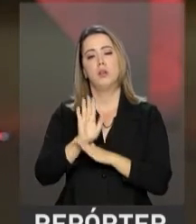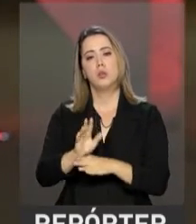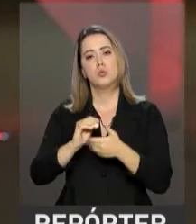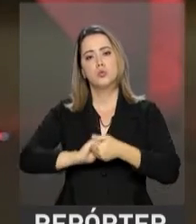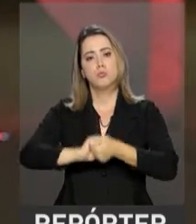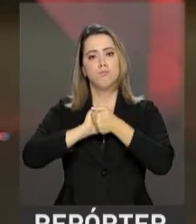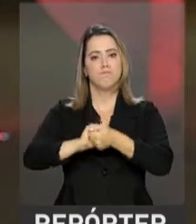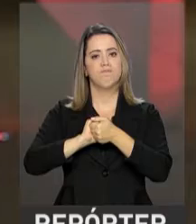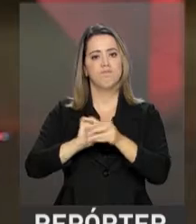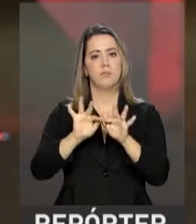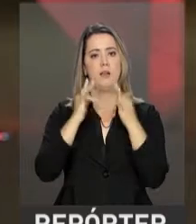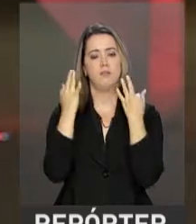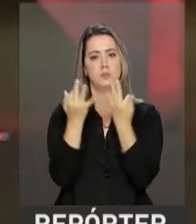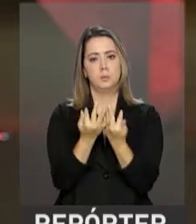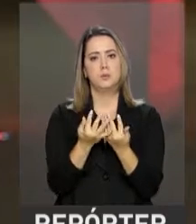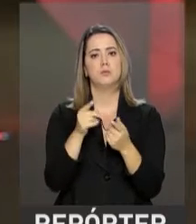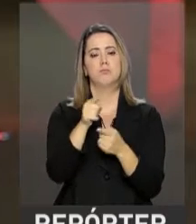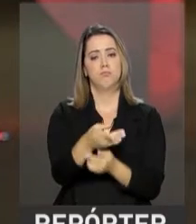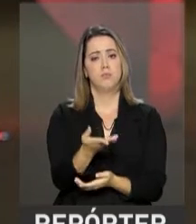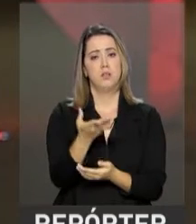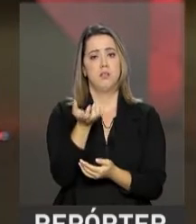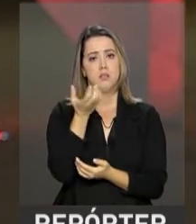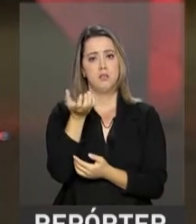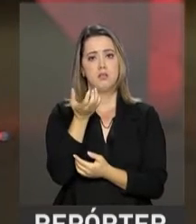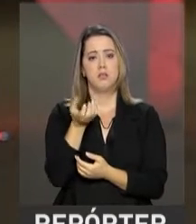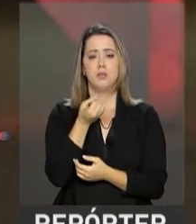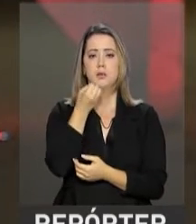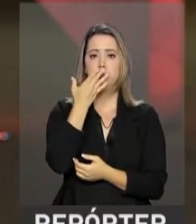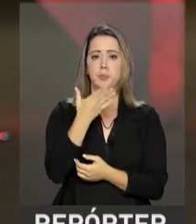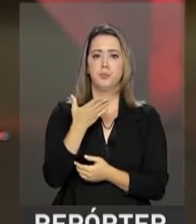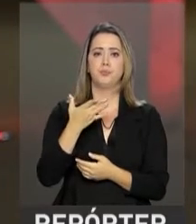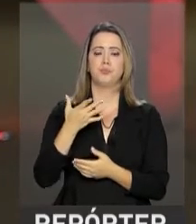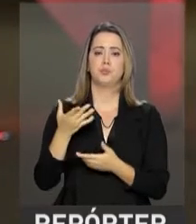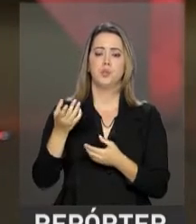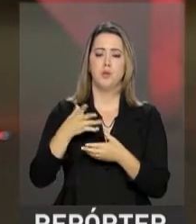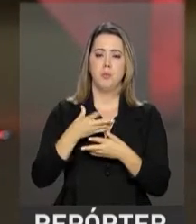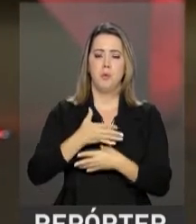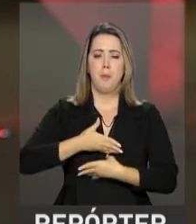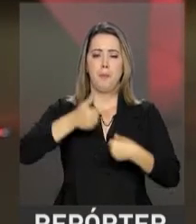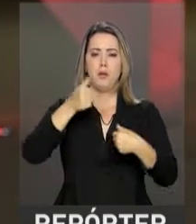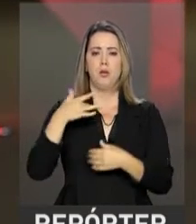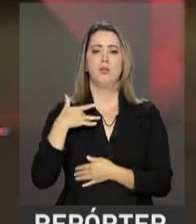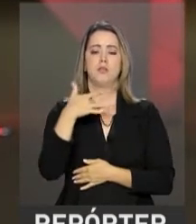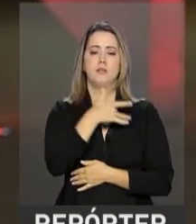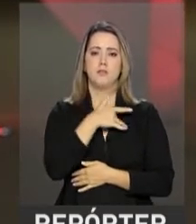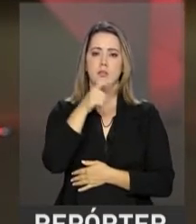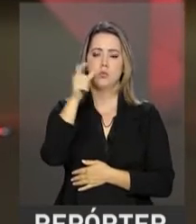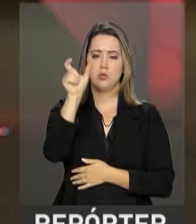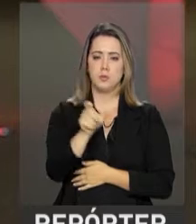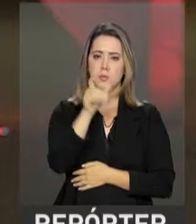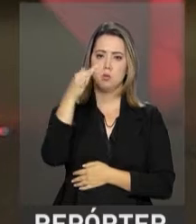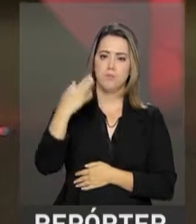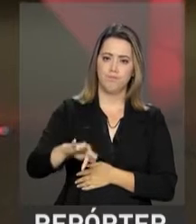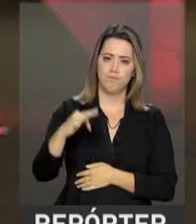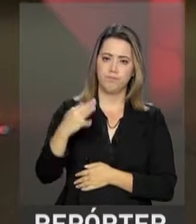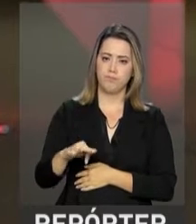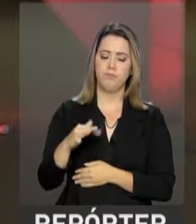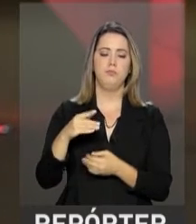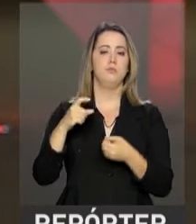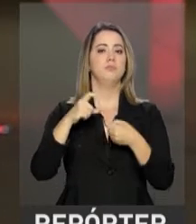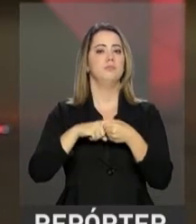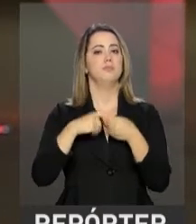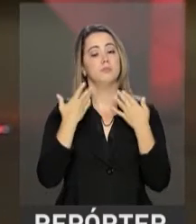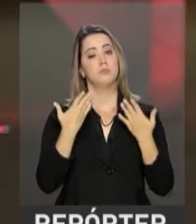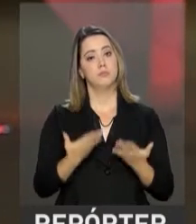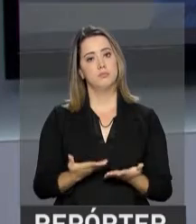e deseja uma recuperação plena e rápida aos feridos eu volto com você não